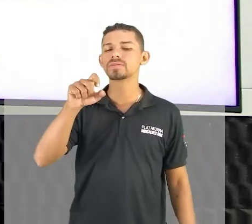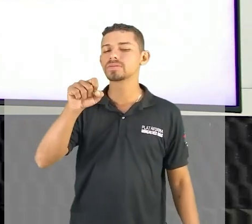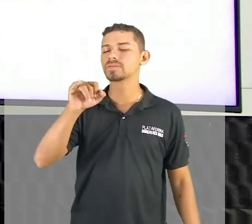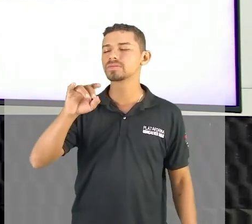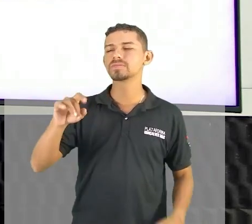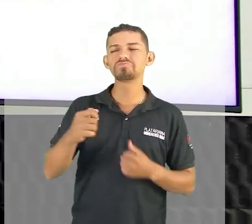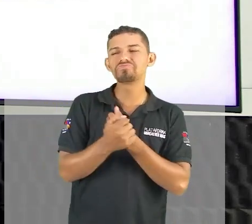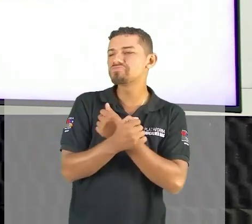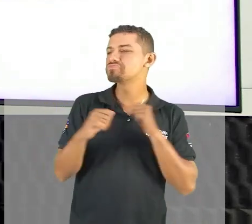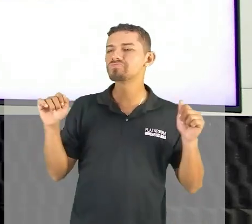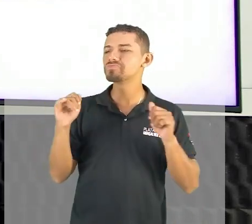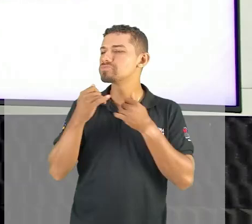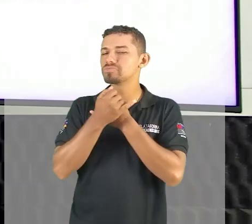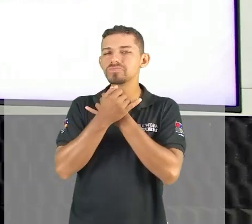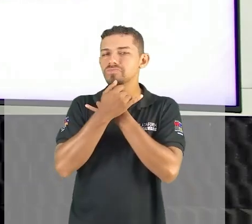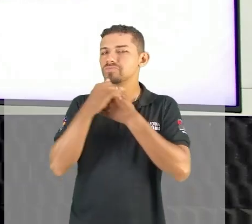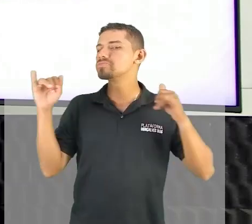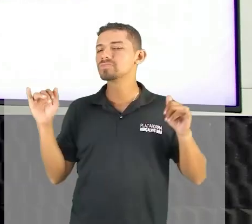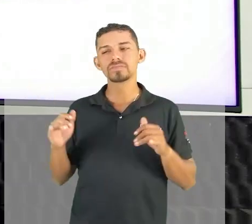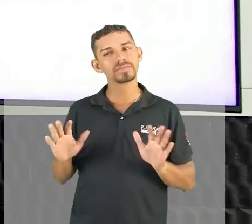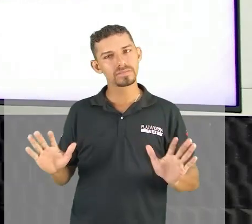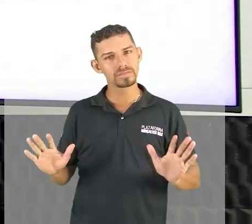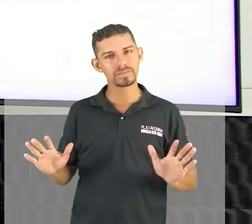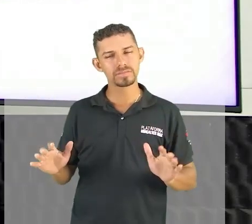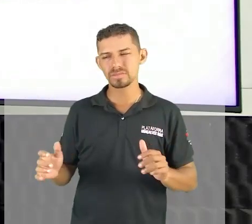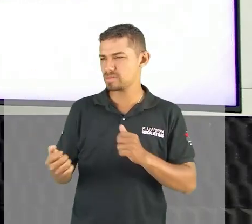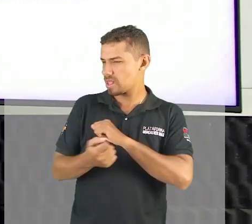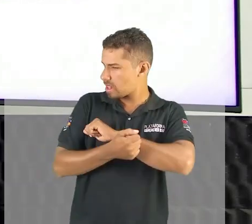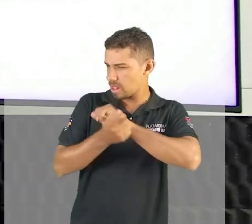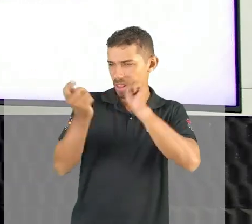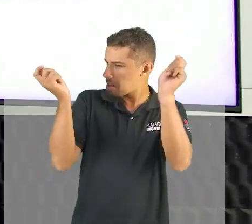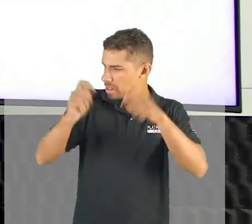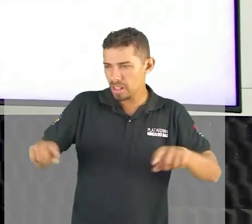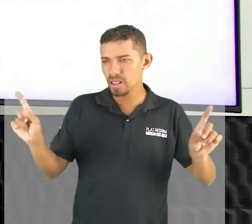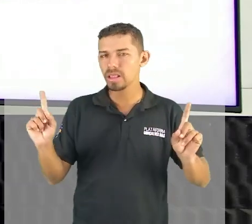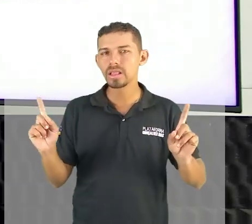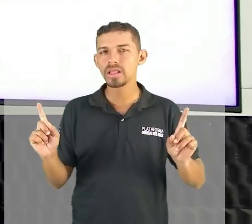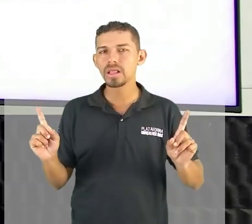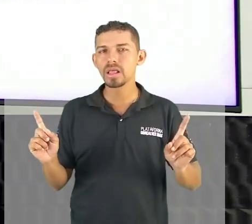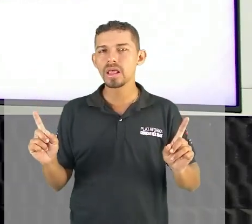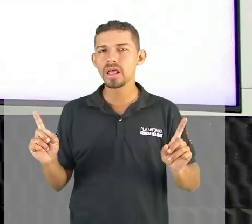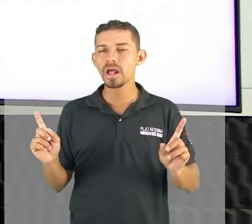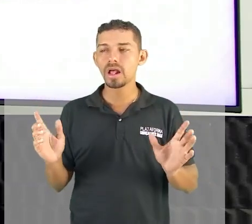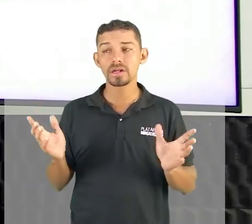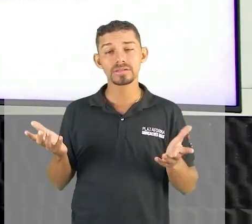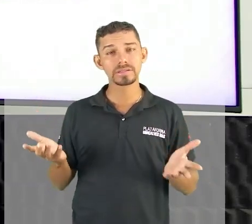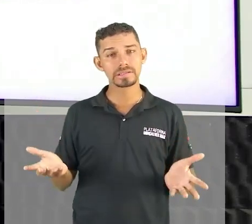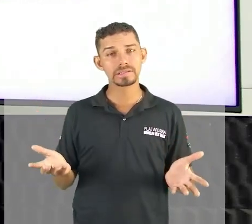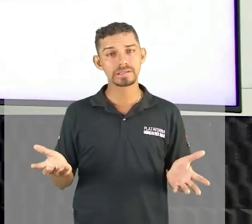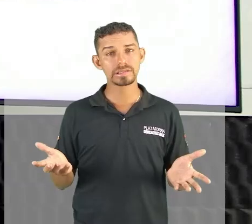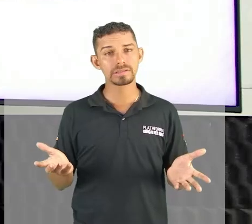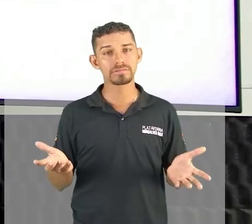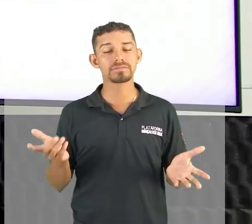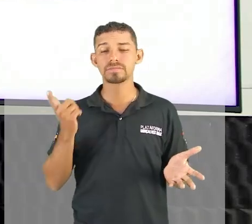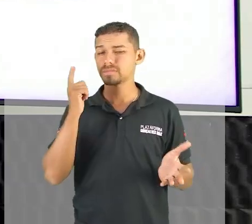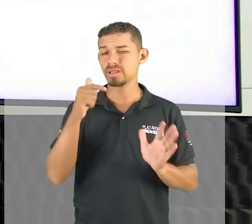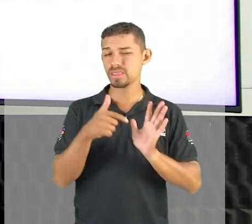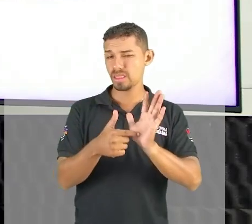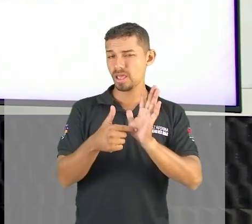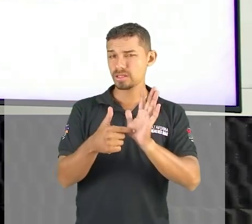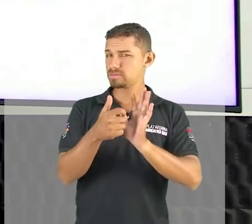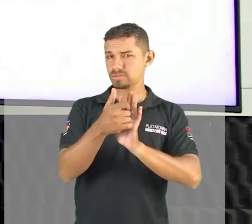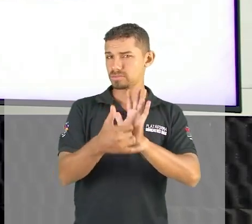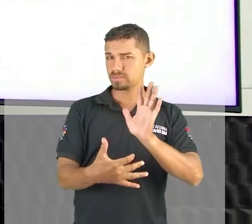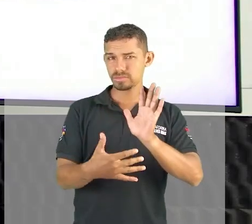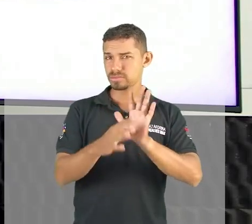manutenção de seu uso original Então olha a palavra aqui impossibilita isso já descarta a alternativa que nem o próprio texto mostra isso